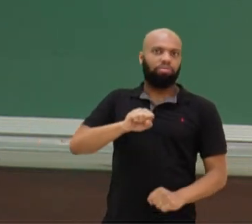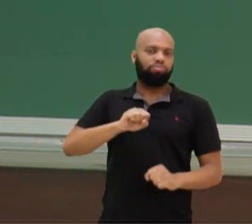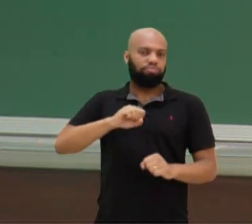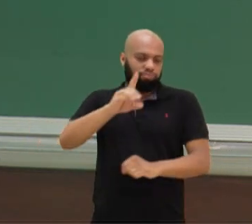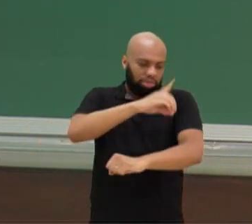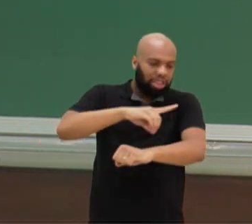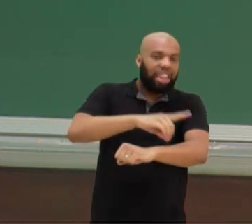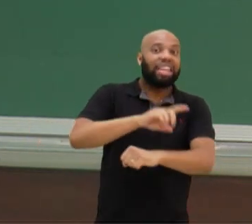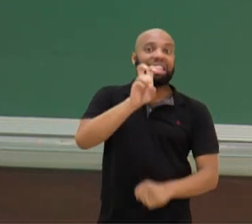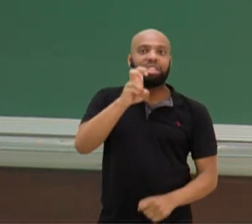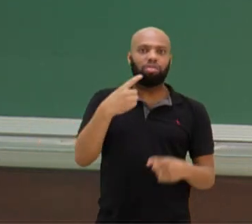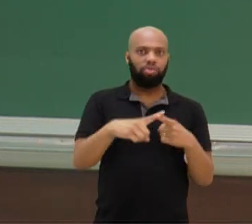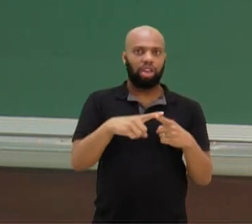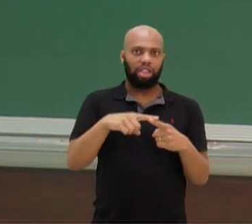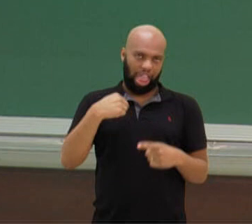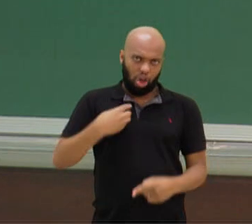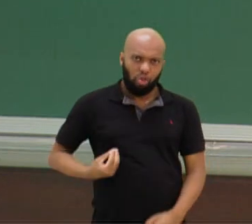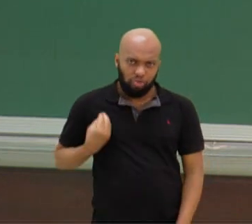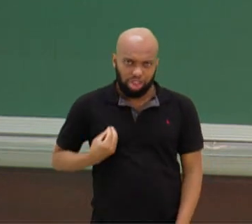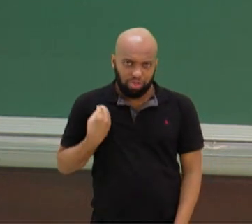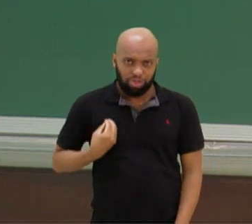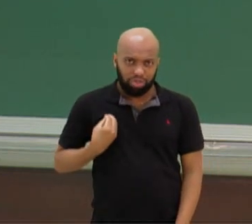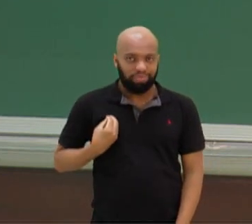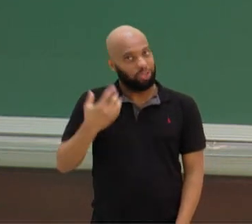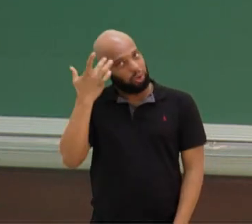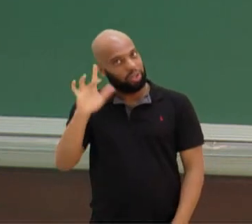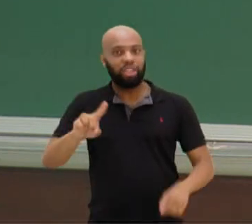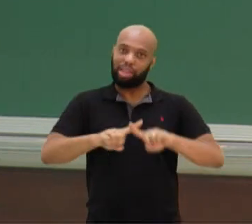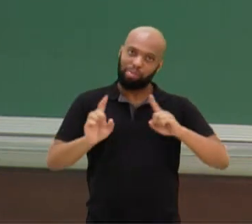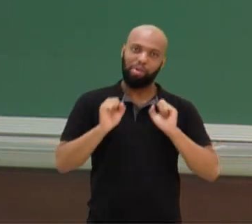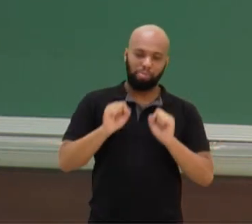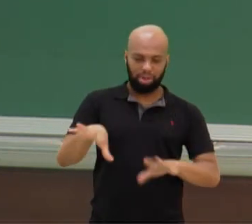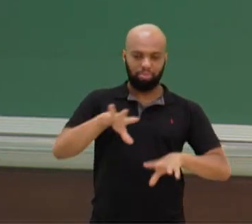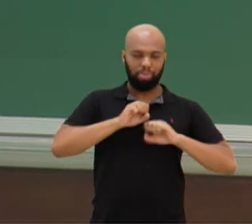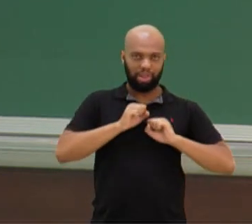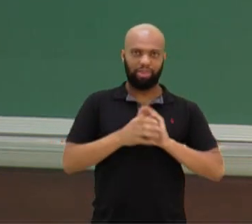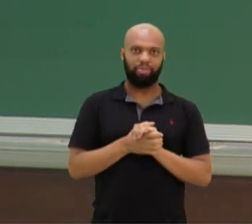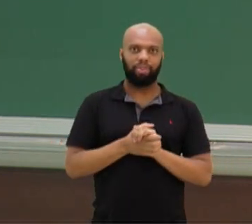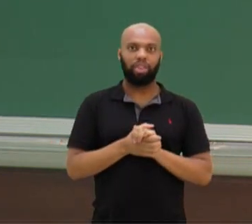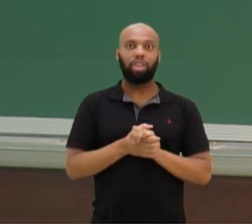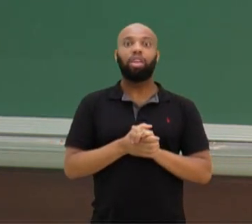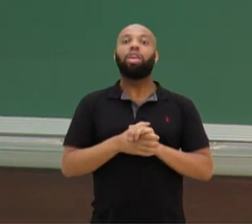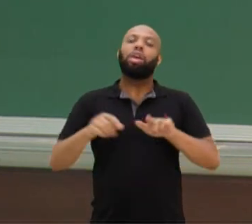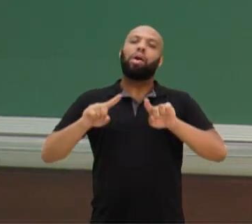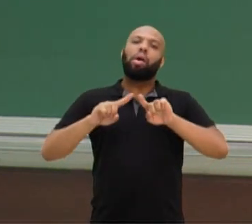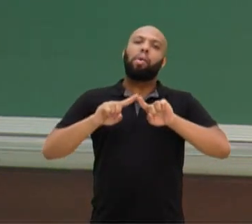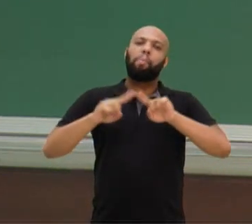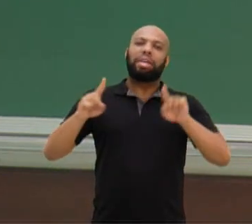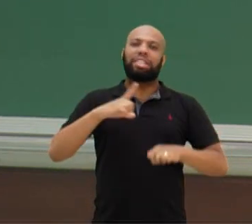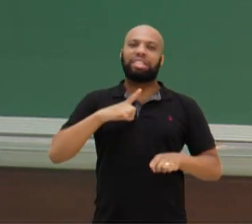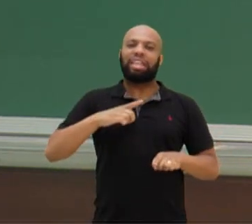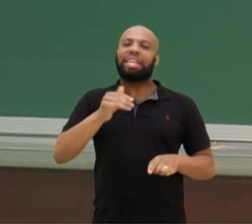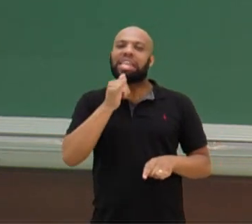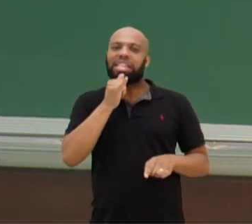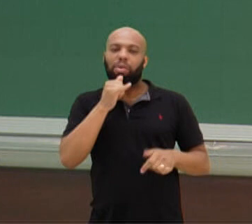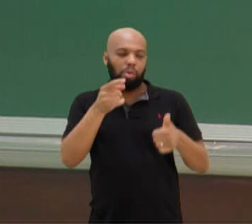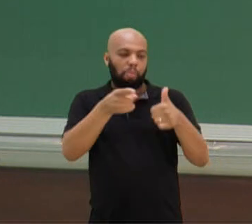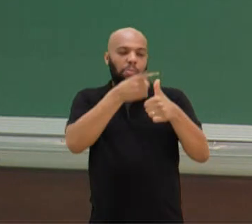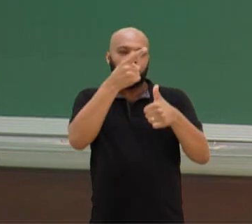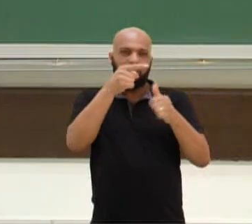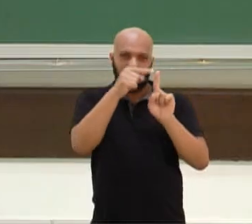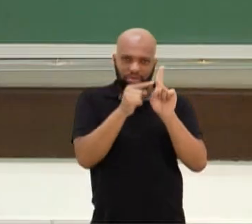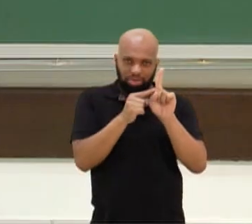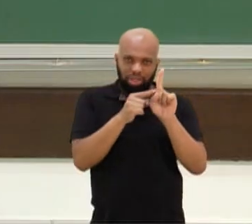um tipo mais leve da doença, que é a dengue clássica. Que muitos sintomas ali parecem com uma gripe um pouco mais forte, a pessoa sofre um pouco ali,